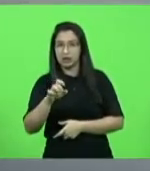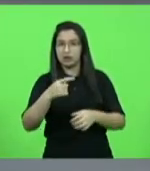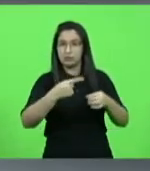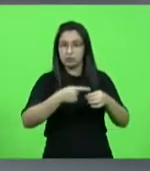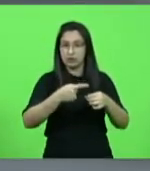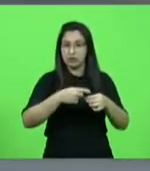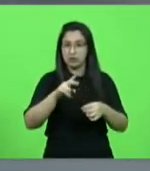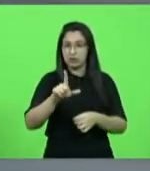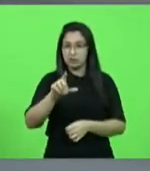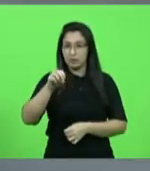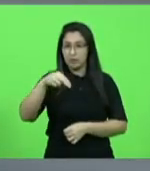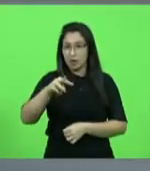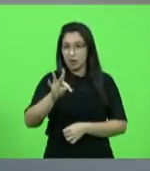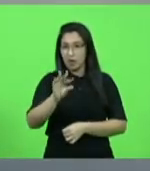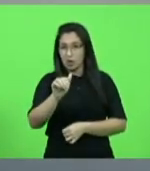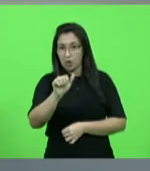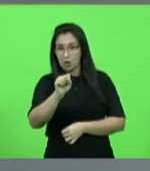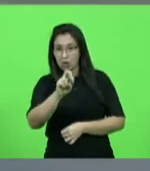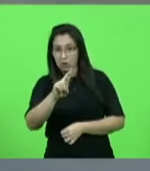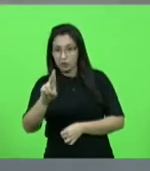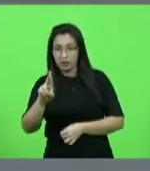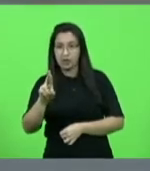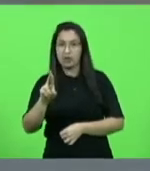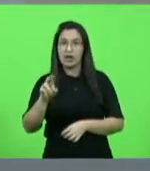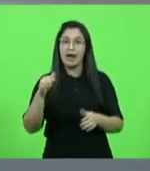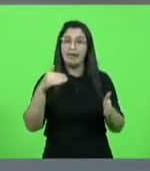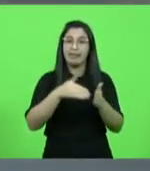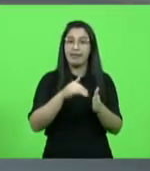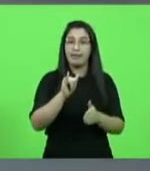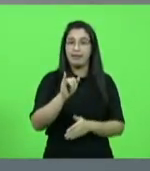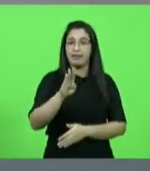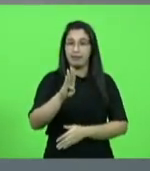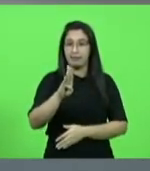até Ibirama é um trabalho espetacular.